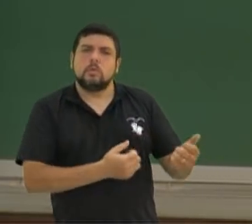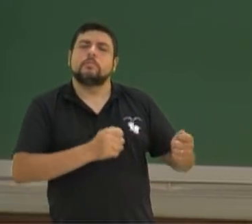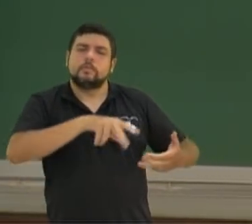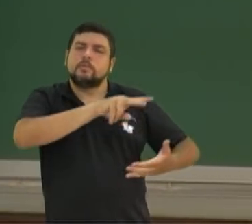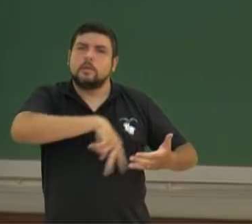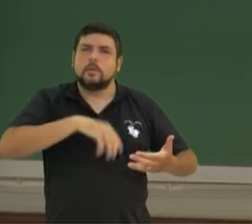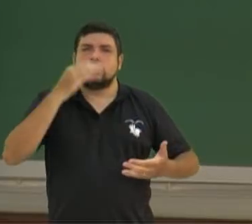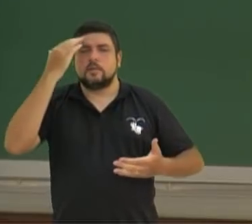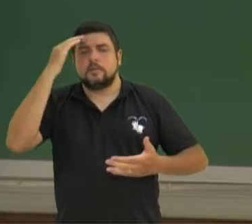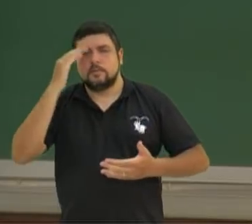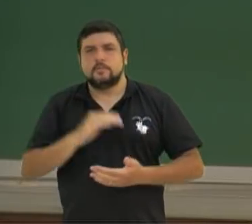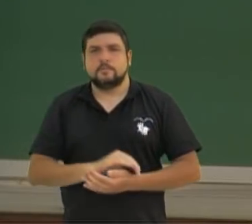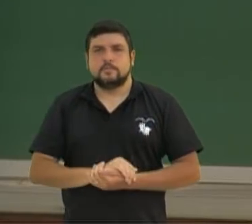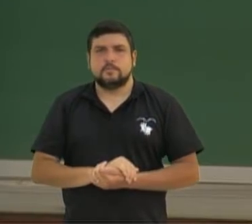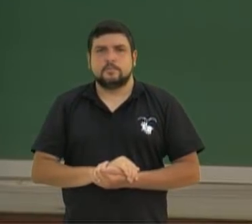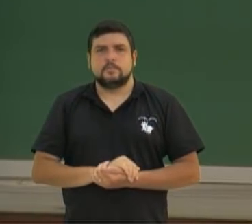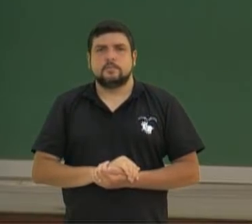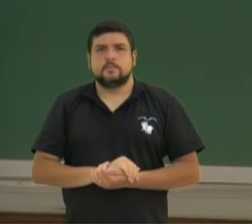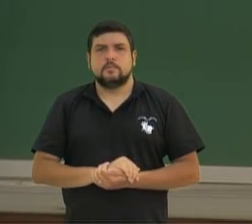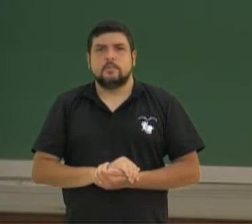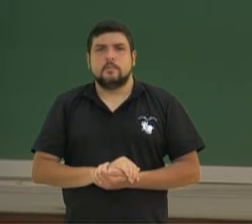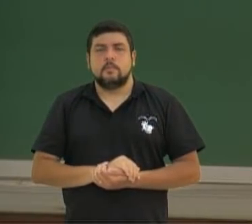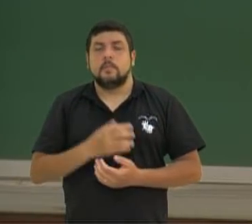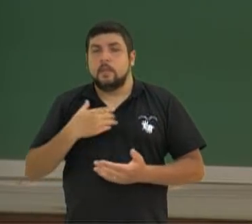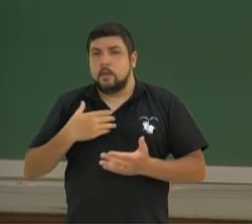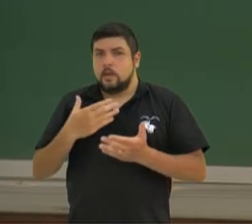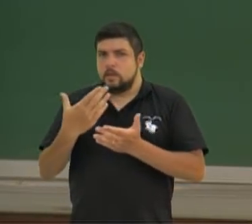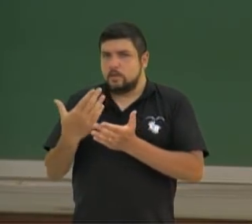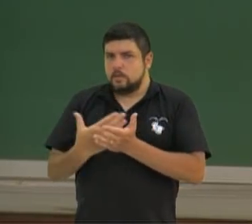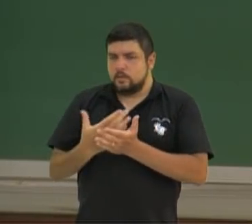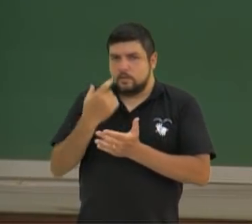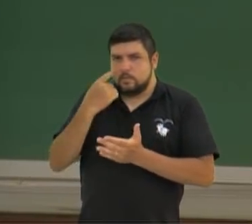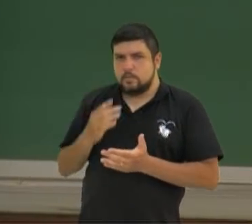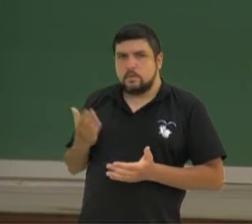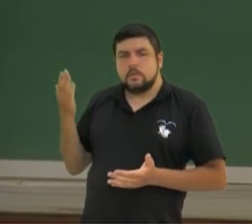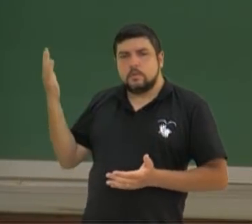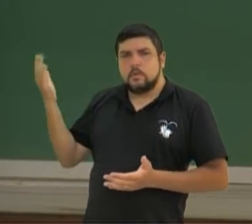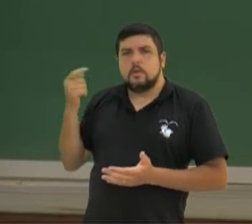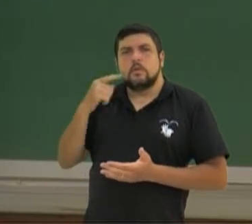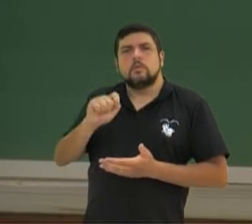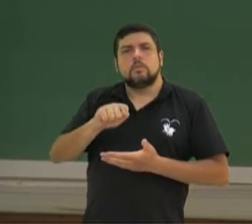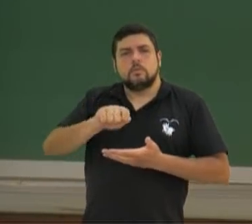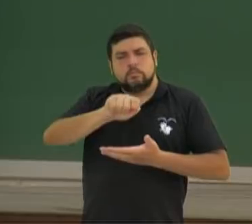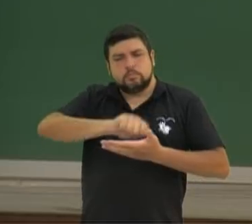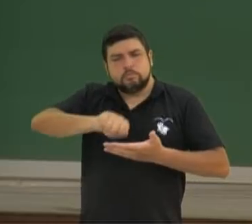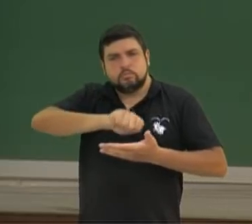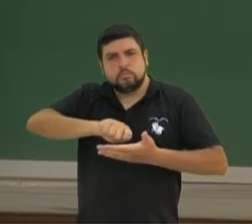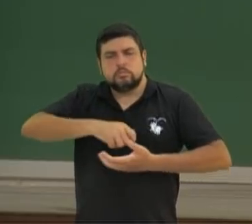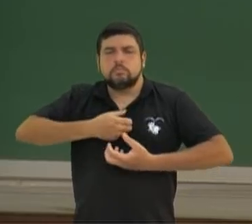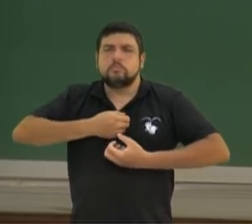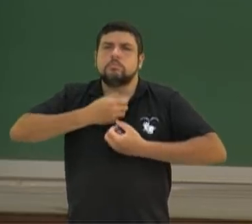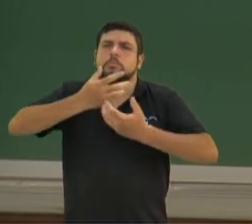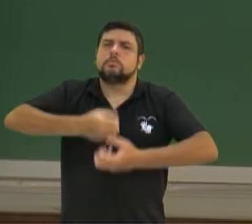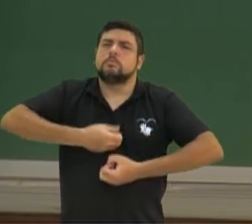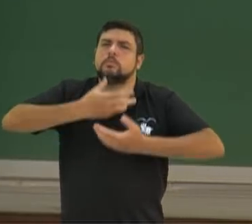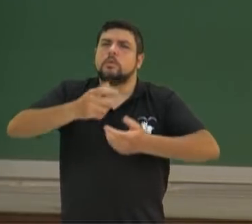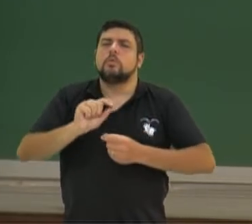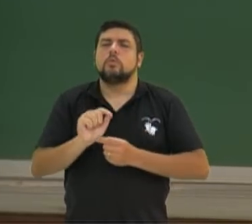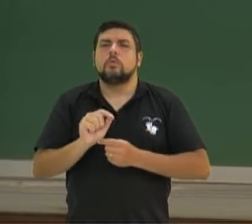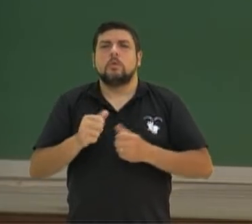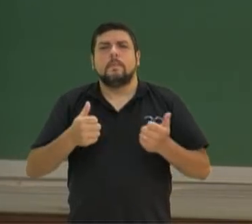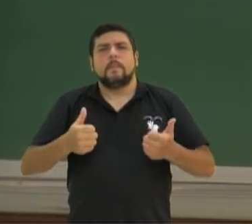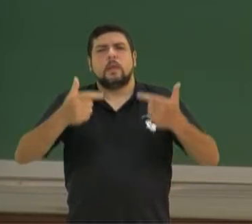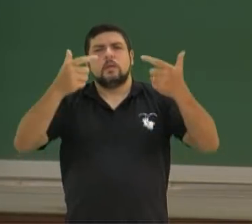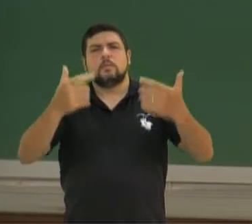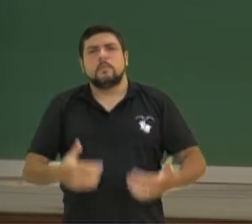são tão jovens, que não vão mais ver o livro dela, o Middle Grade Memoir. Então, são dois livros